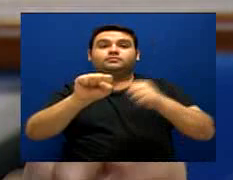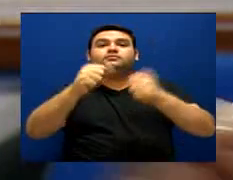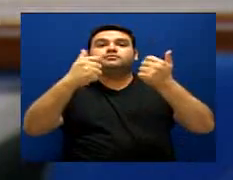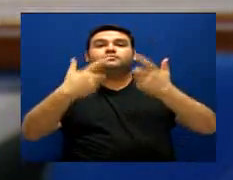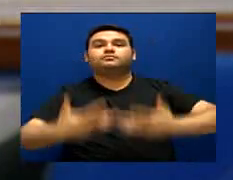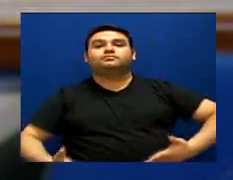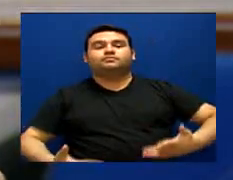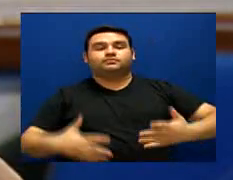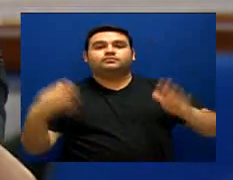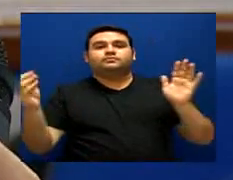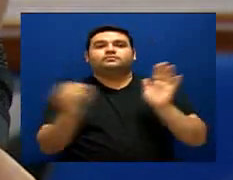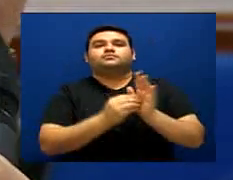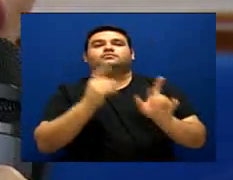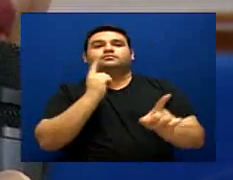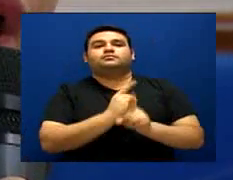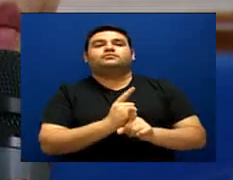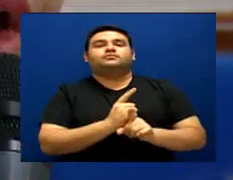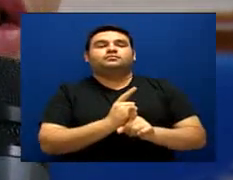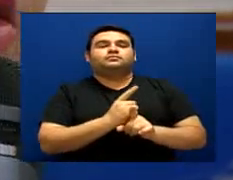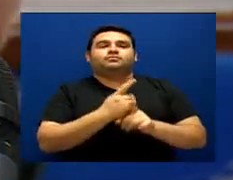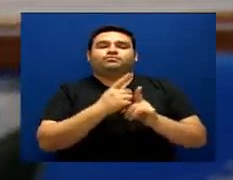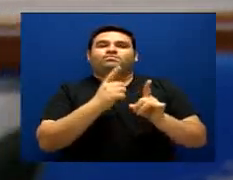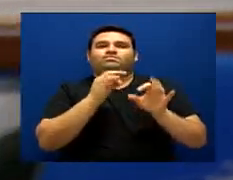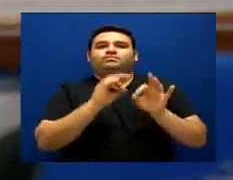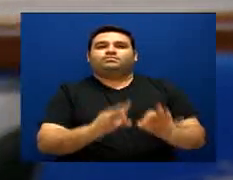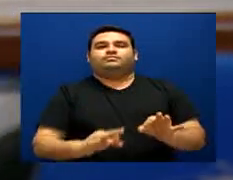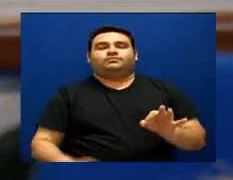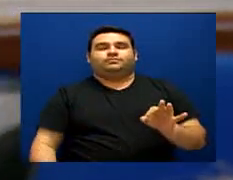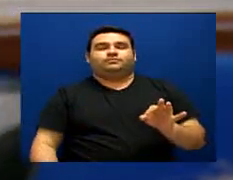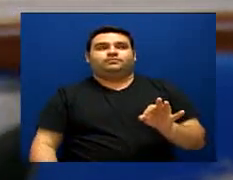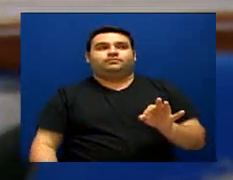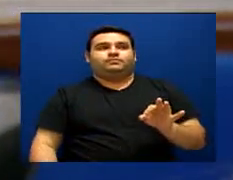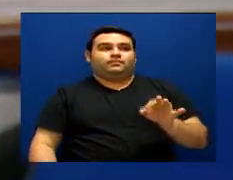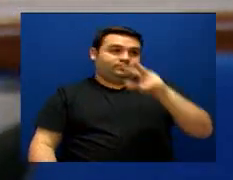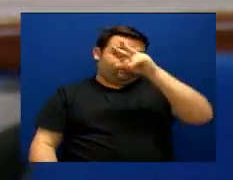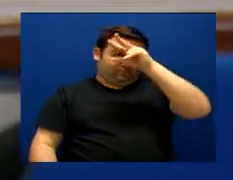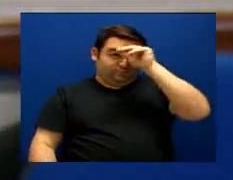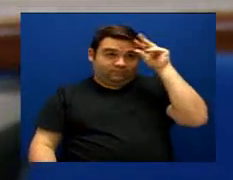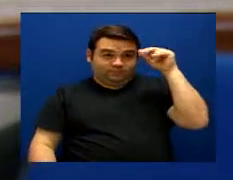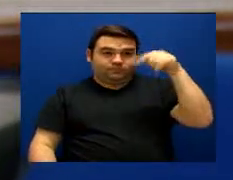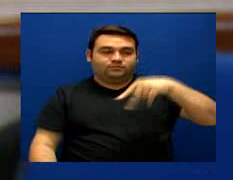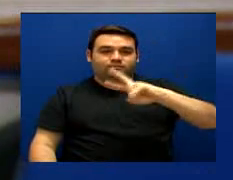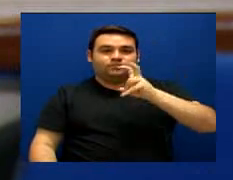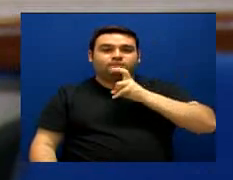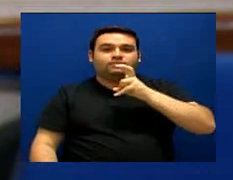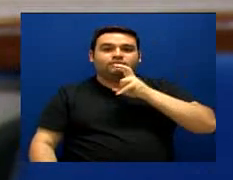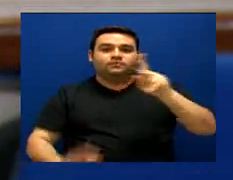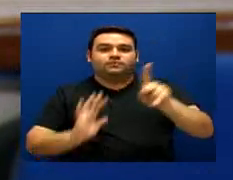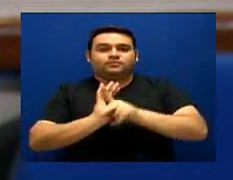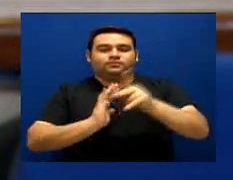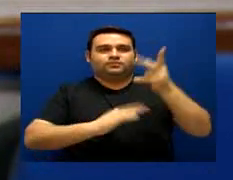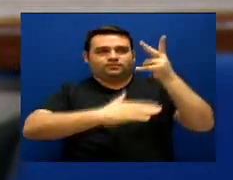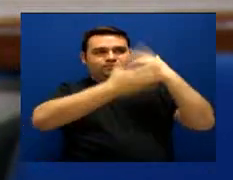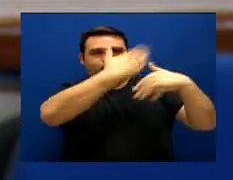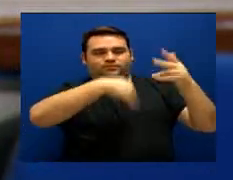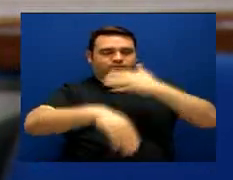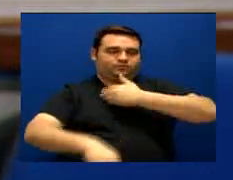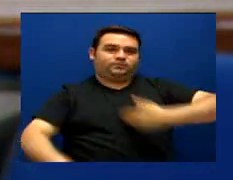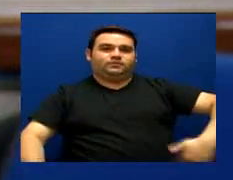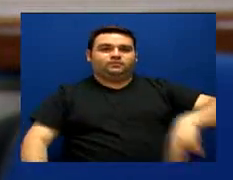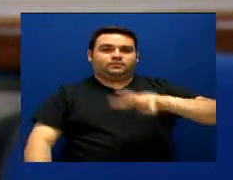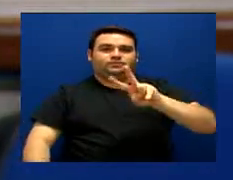se constatou tranquilamente que a Prefeitura de Sorocaba, no governo